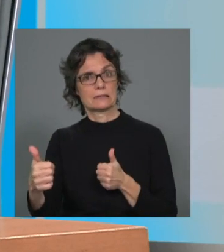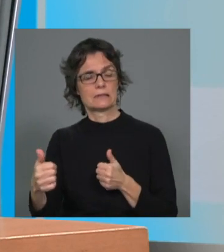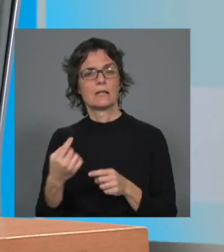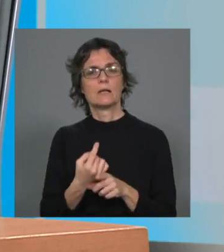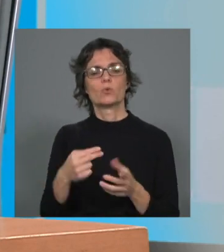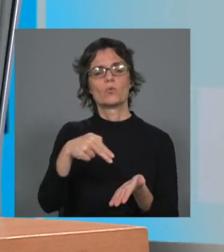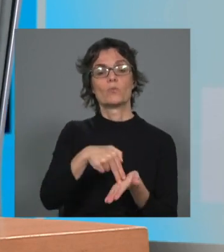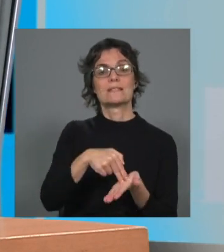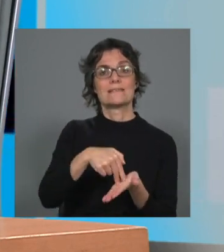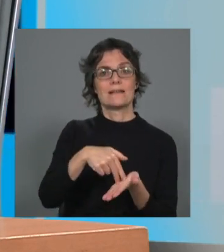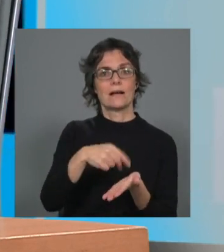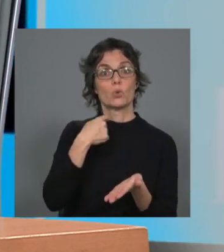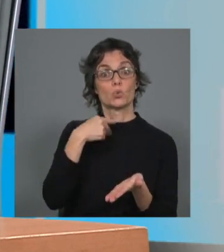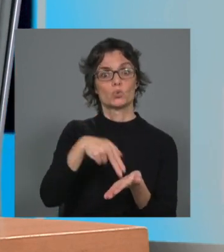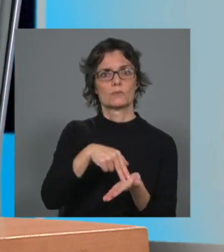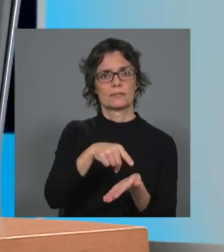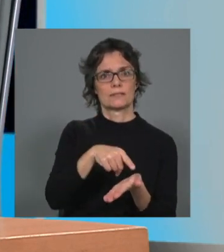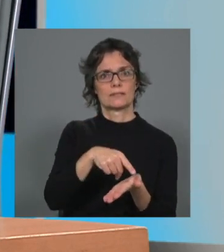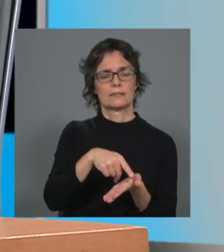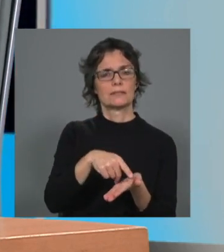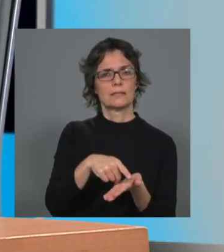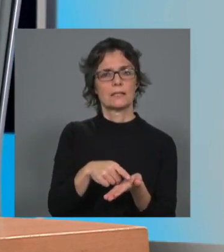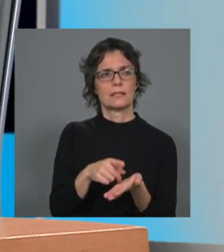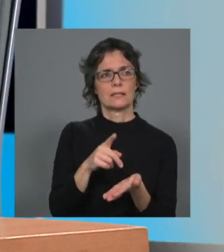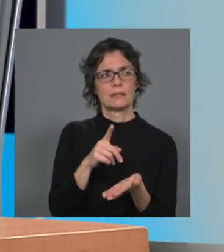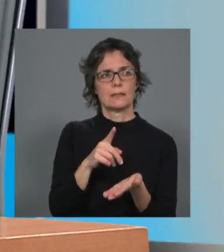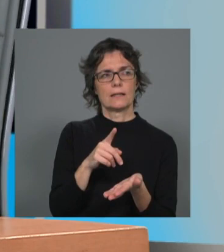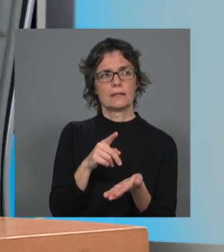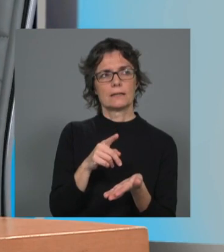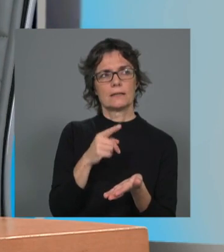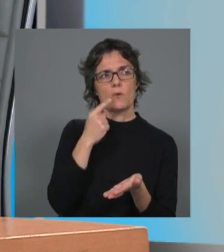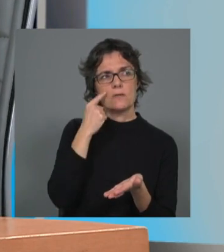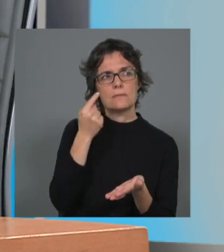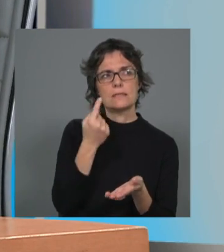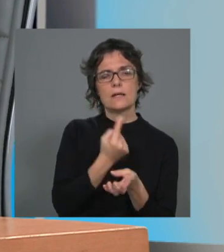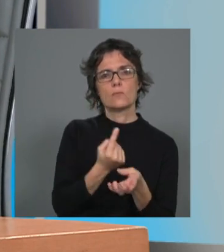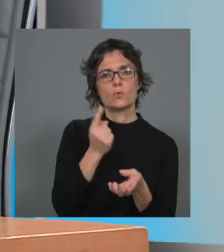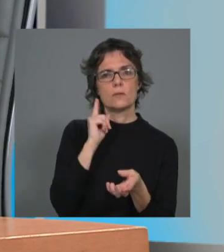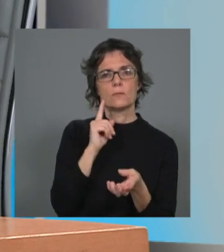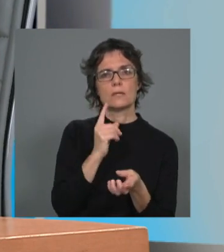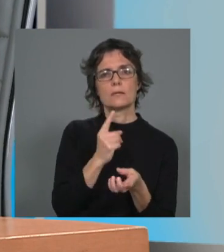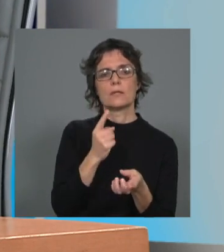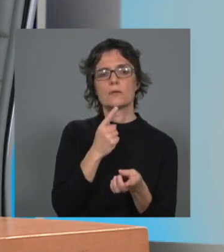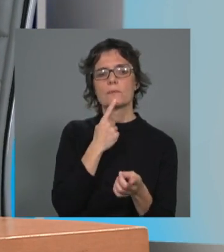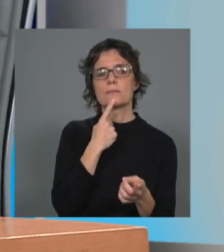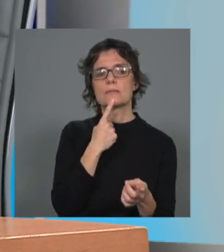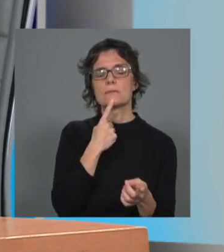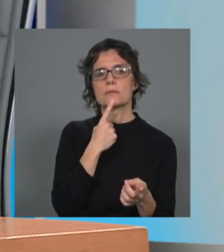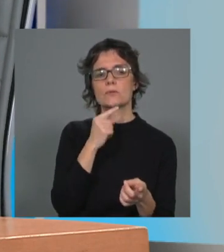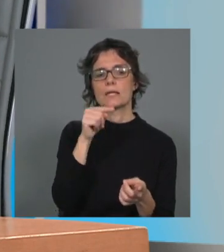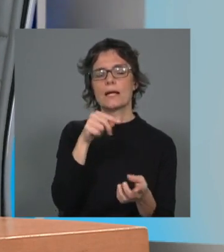o presencial eu acho que foi muito importante no sentido de fazer-nos perceber que éramos uma